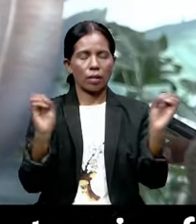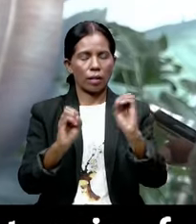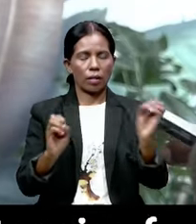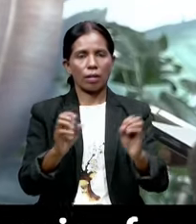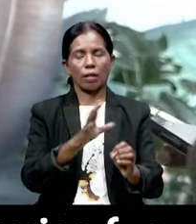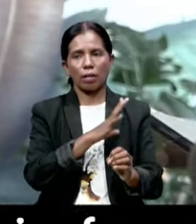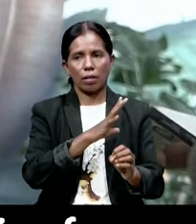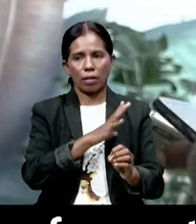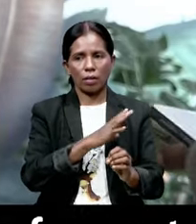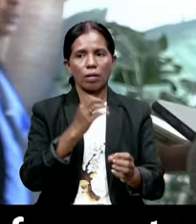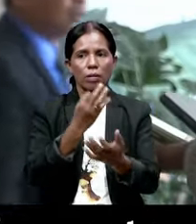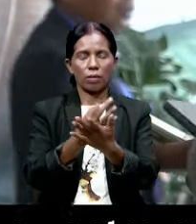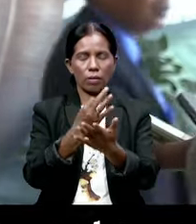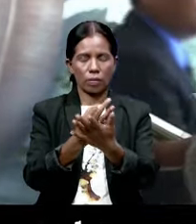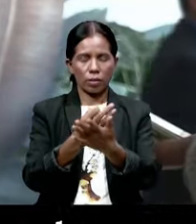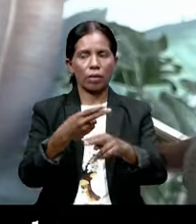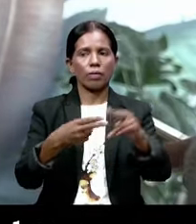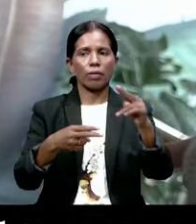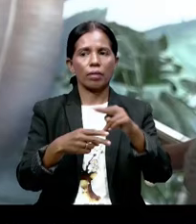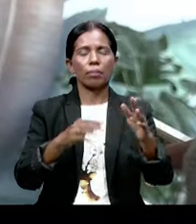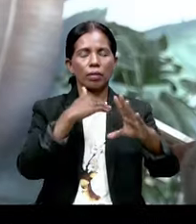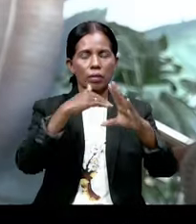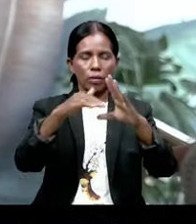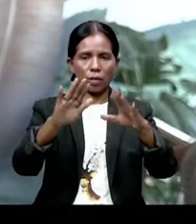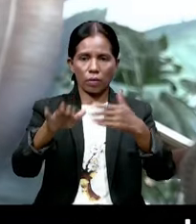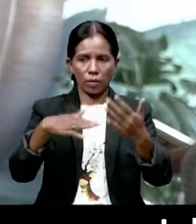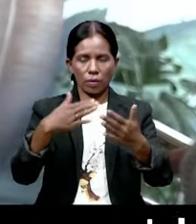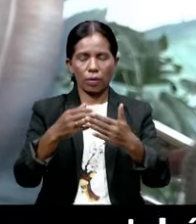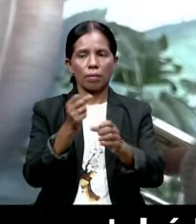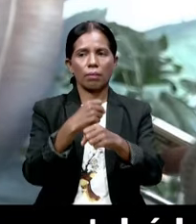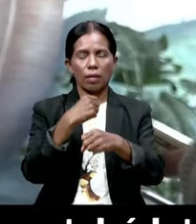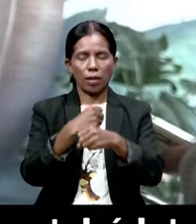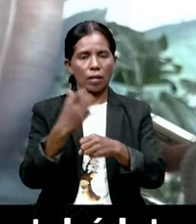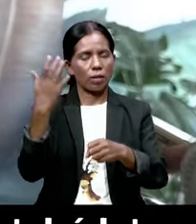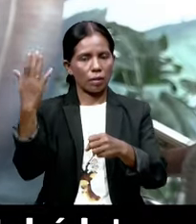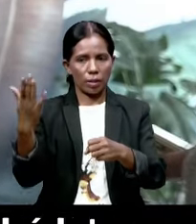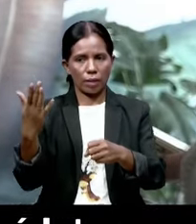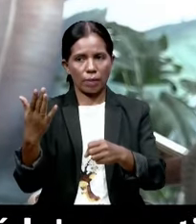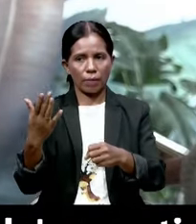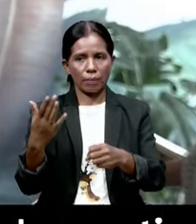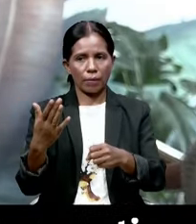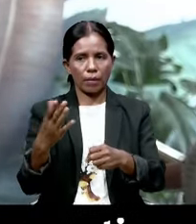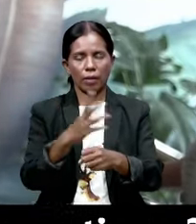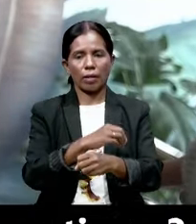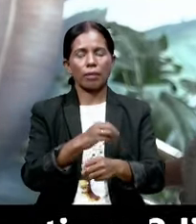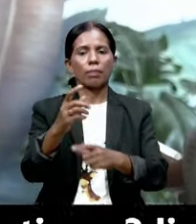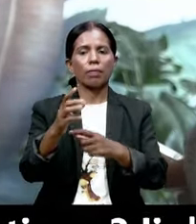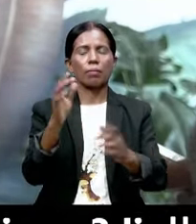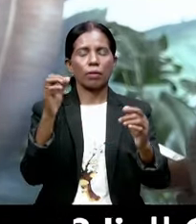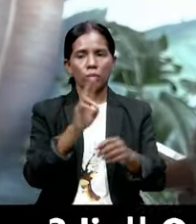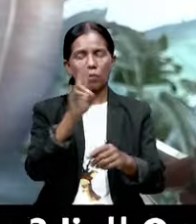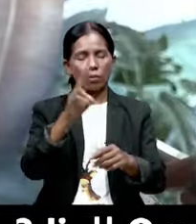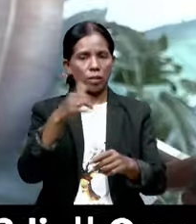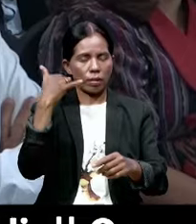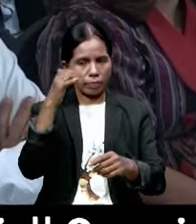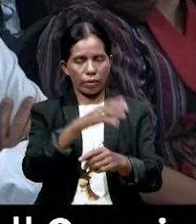de ba osan físico, mas ebe transação sirnemos belehalo ia a forma digital.